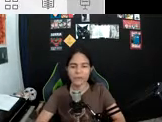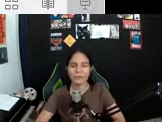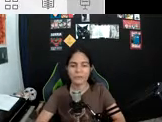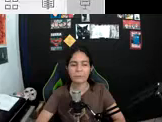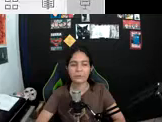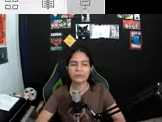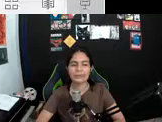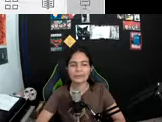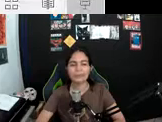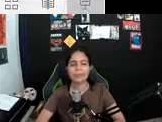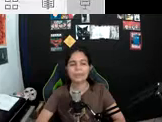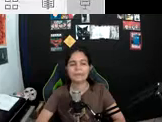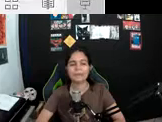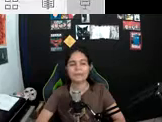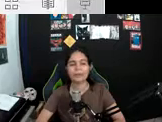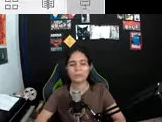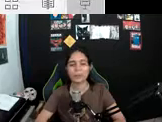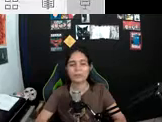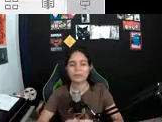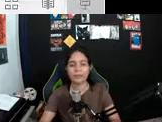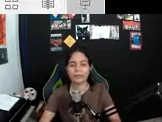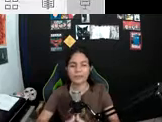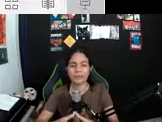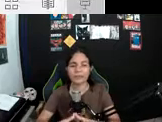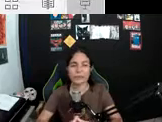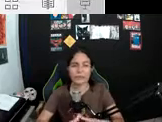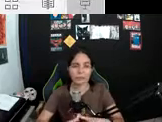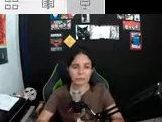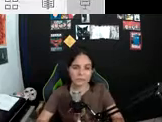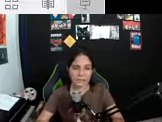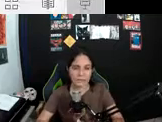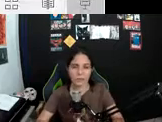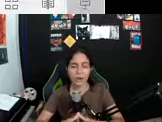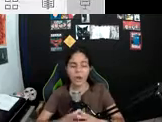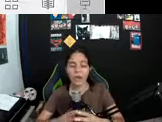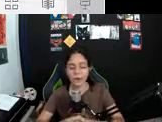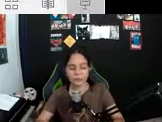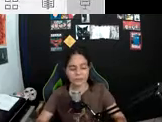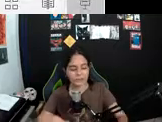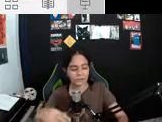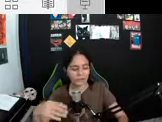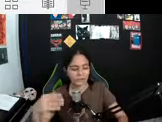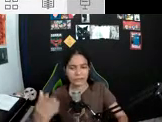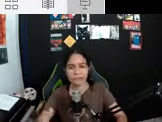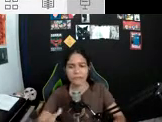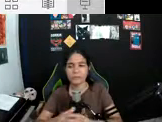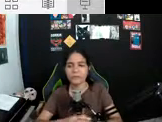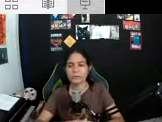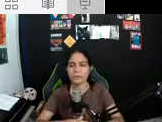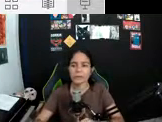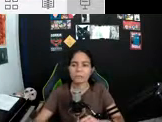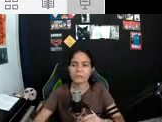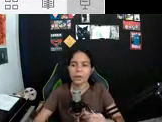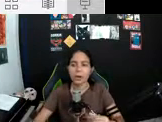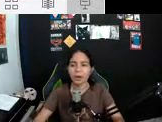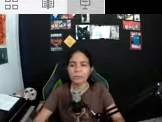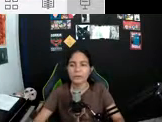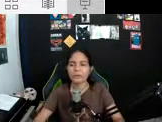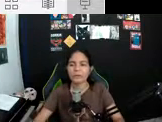profissão firmados para a proteção daqueles valores supremos já referidos ligados ao seu exercício. Ou seja, a gente já citou isso